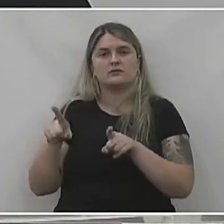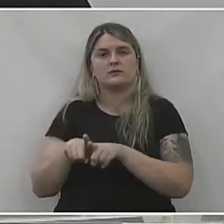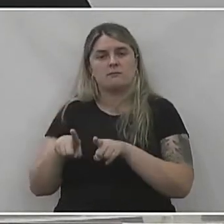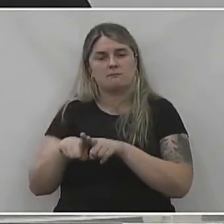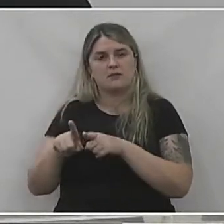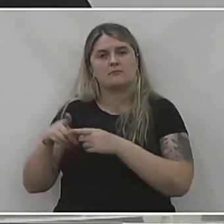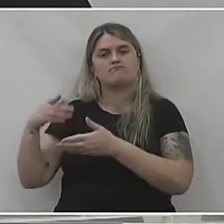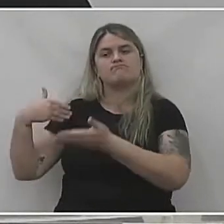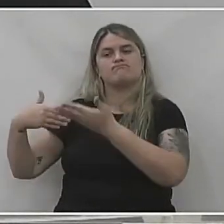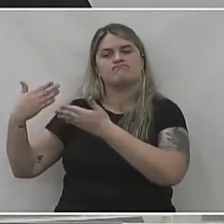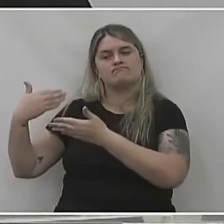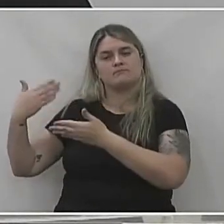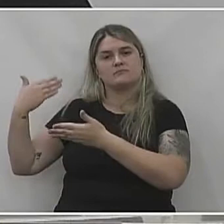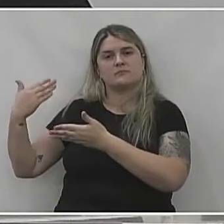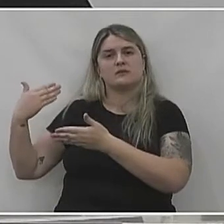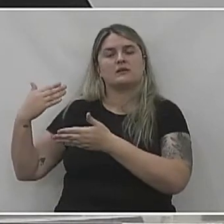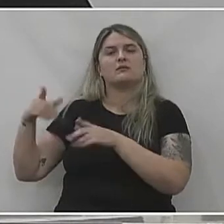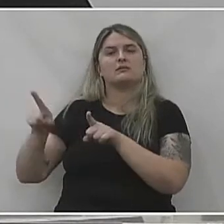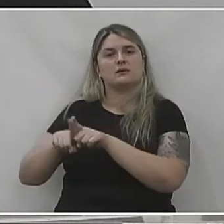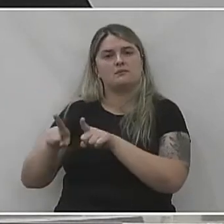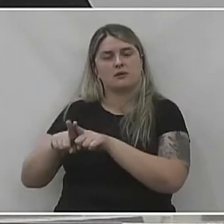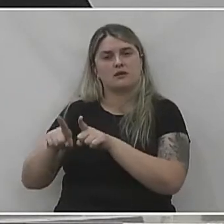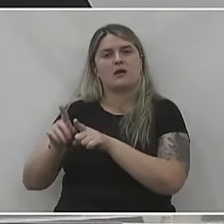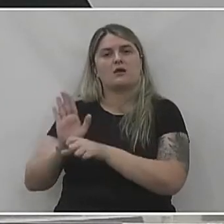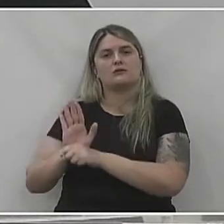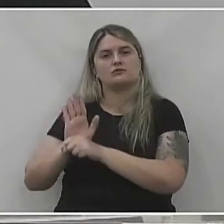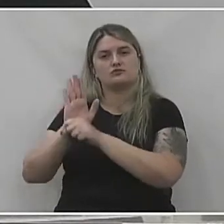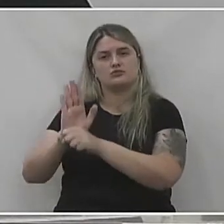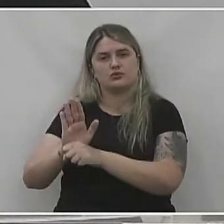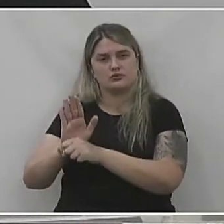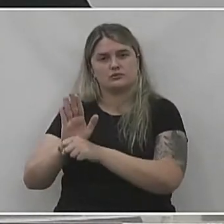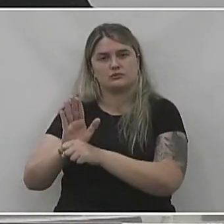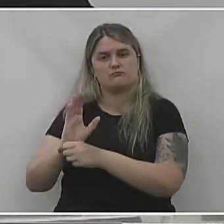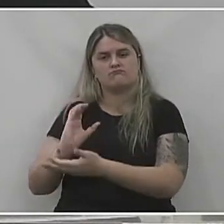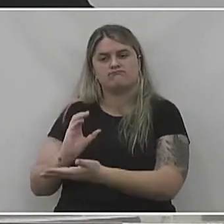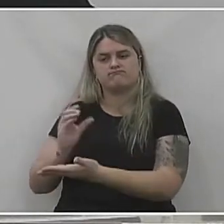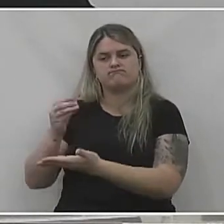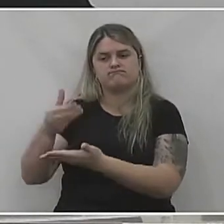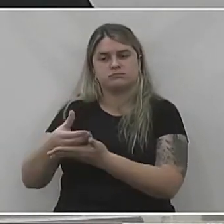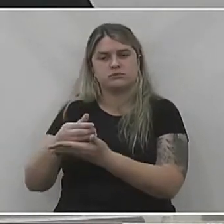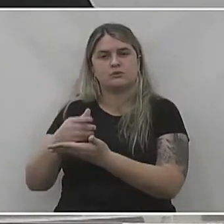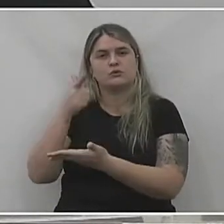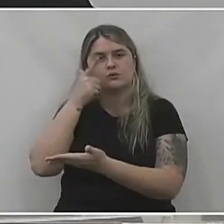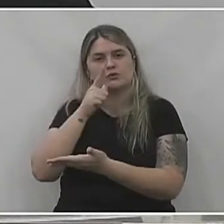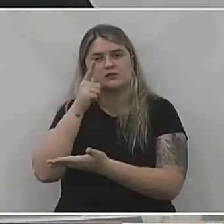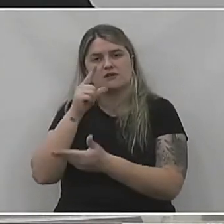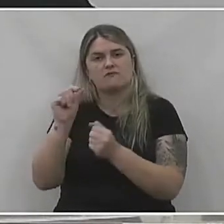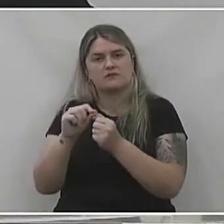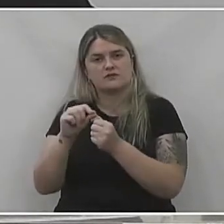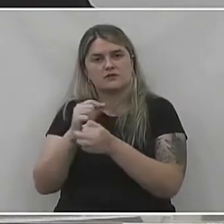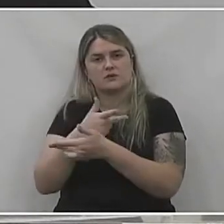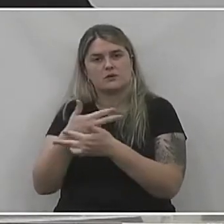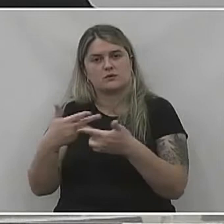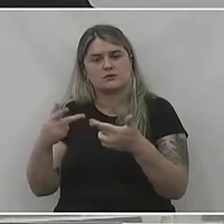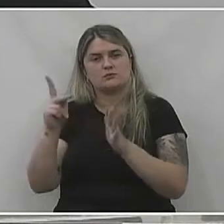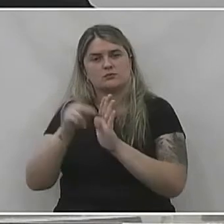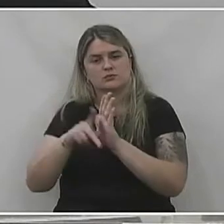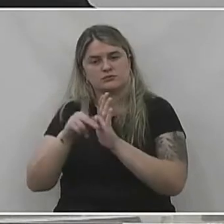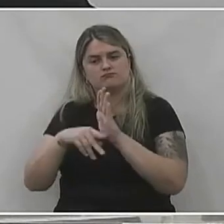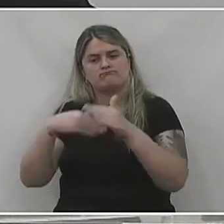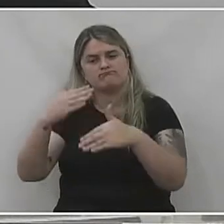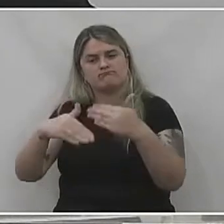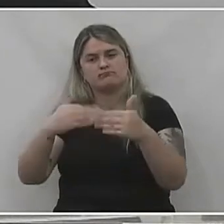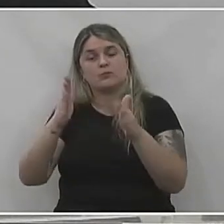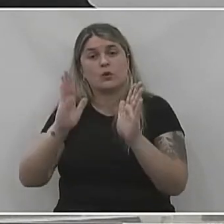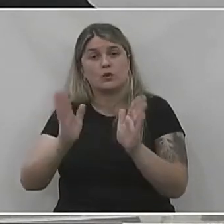que na legislatura anterior também passou aí um auxílio para gente conseguir fazer esse grande projeto